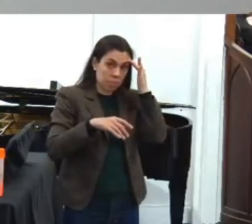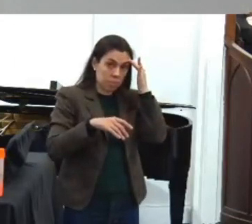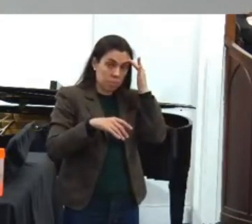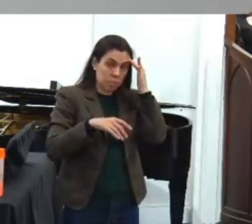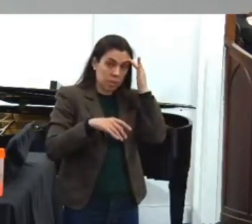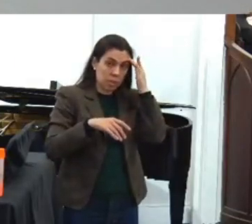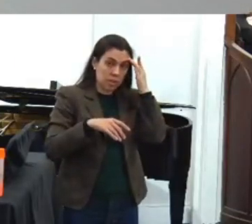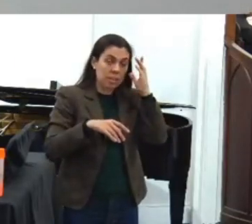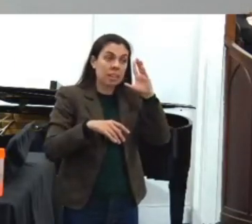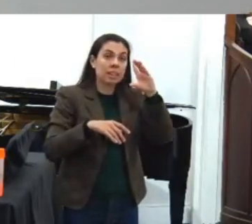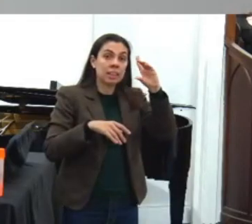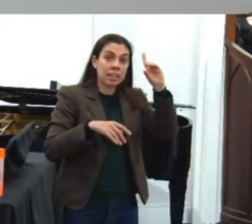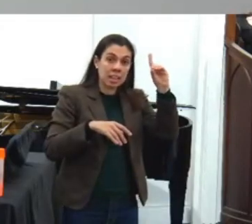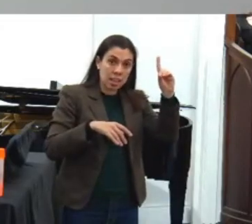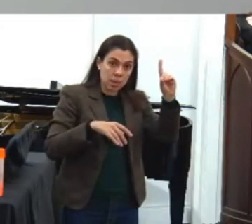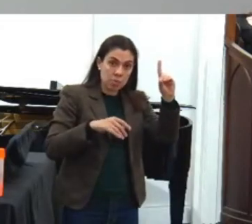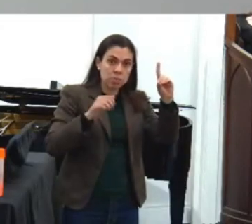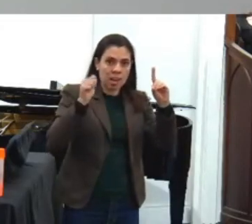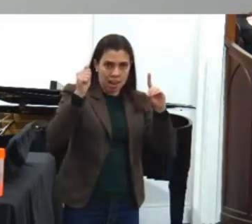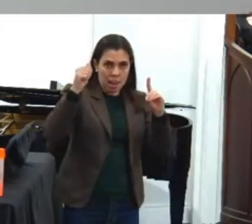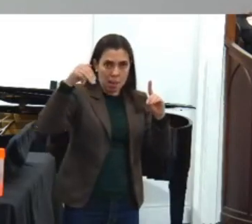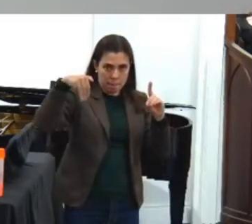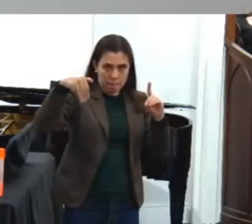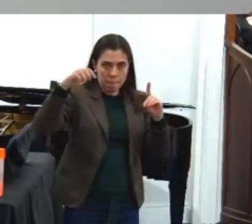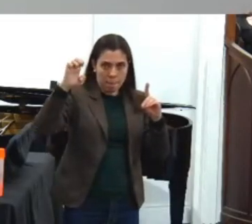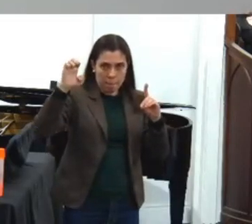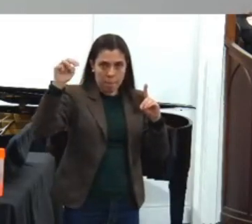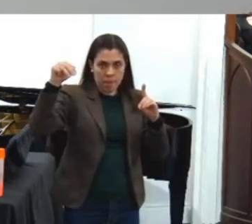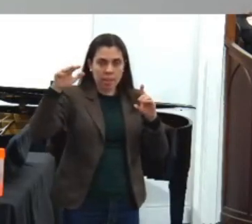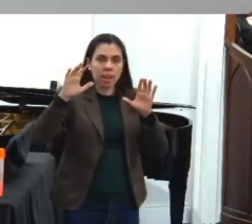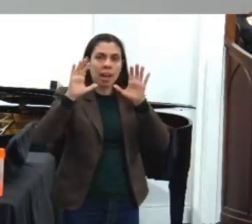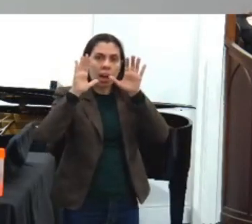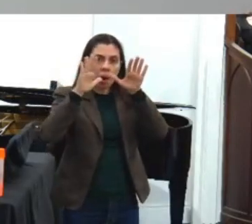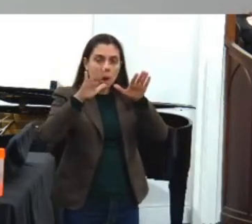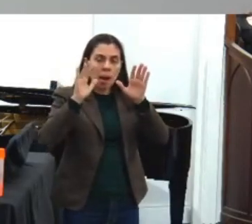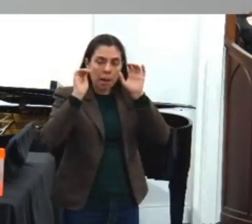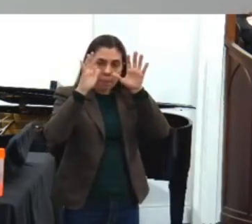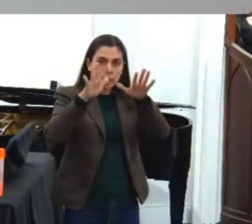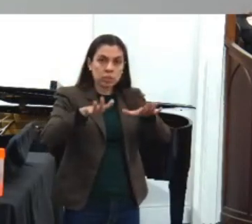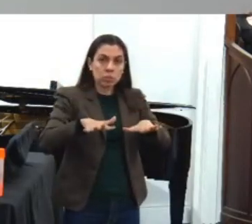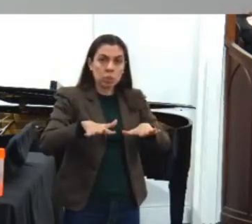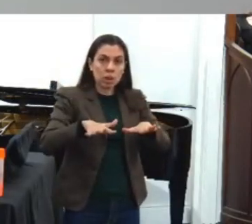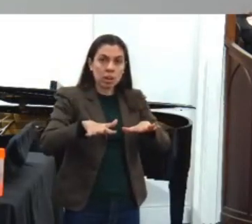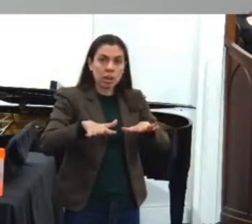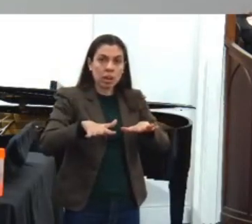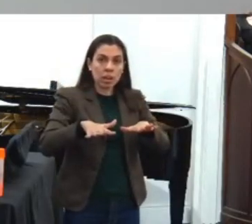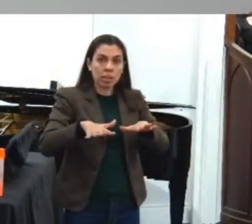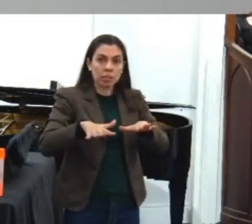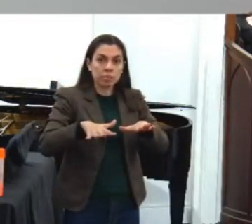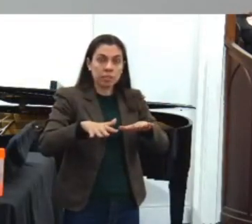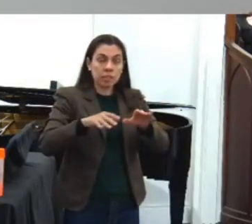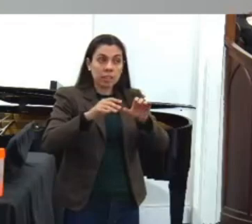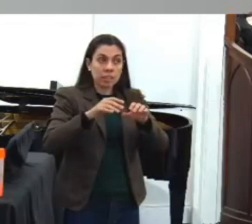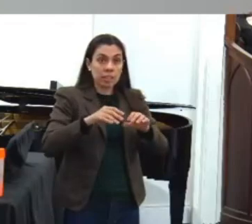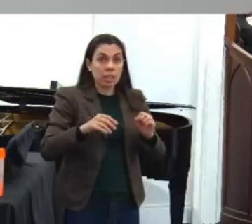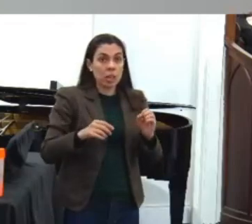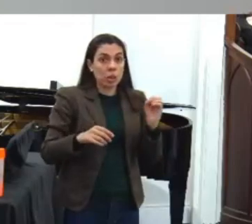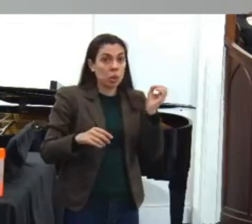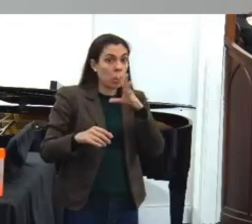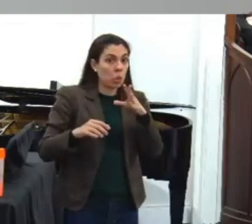e a nova terra, onde Cristo, sua ressurreição, é o primeiro.